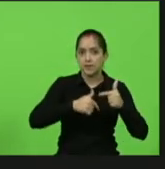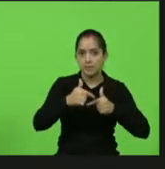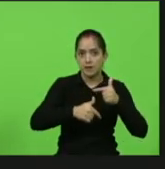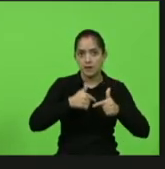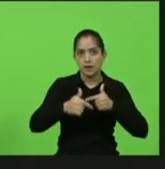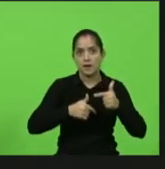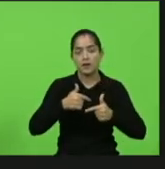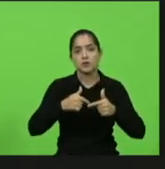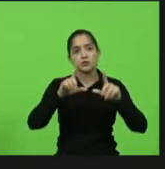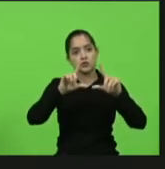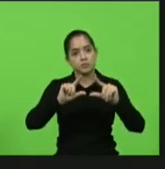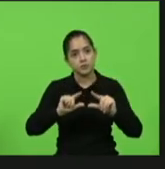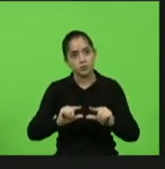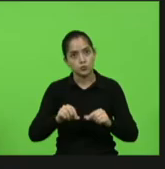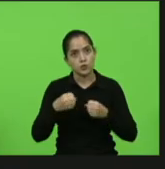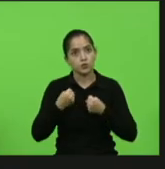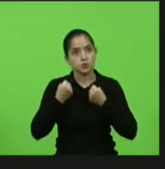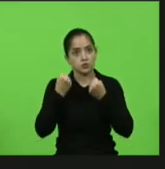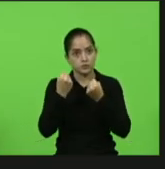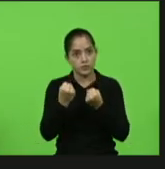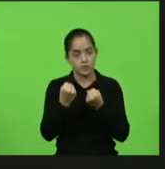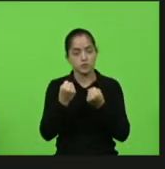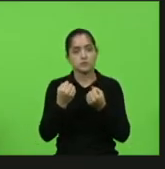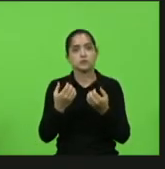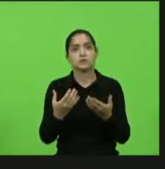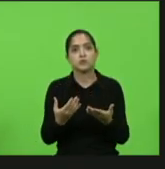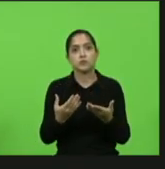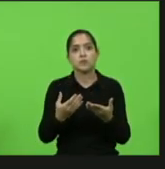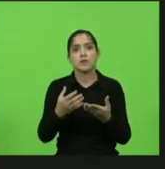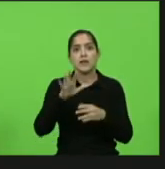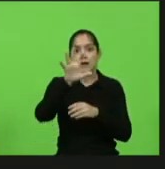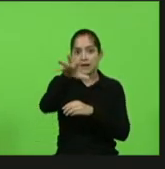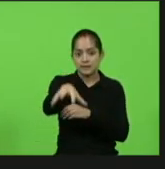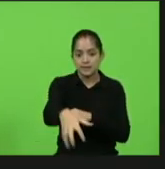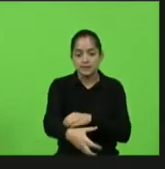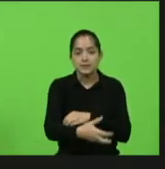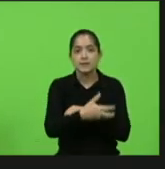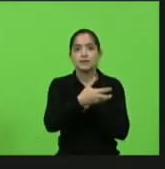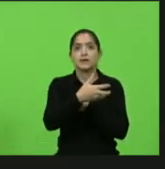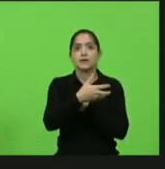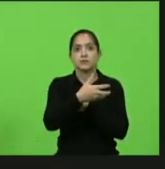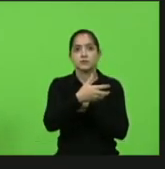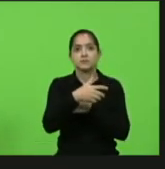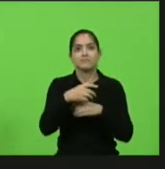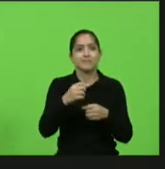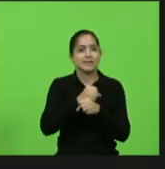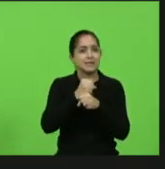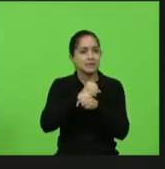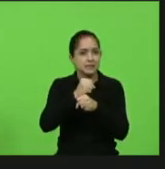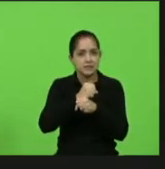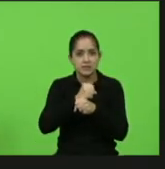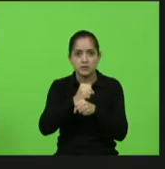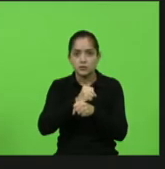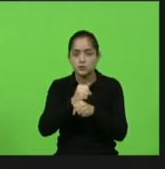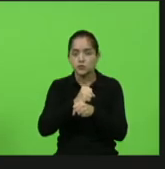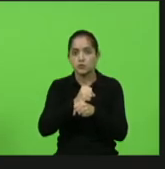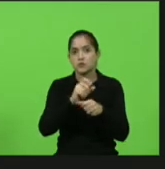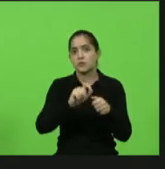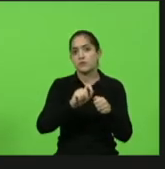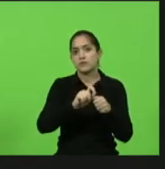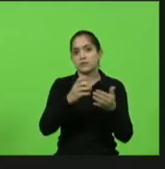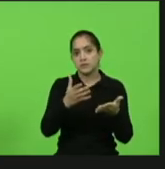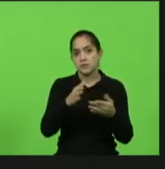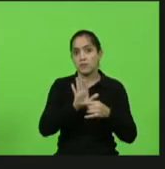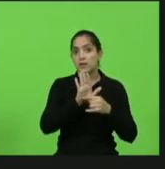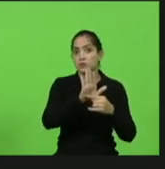serviço braçal. Também estamos investindo na dragagem do porto, que há mais de década não se fazia uma dragagem aqui no porto, para facilitar